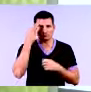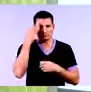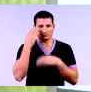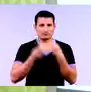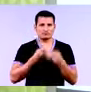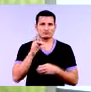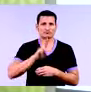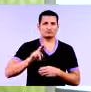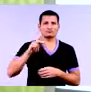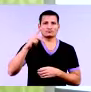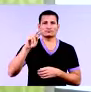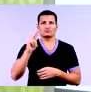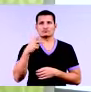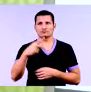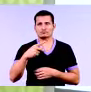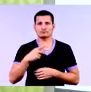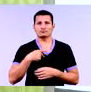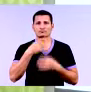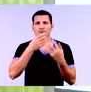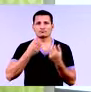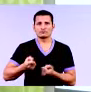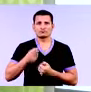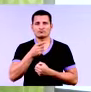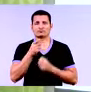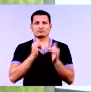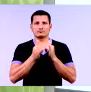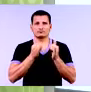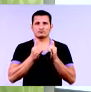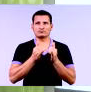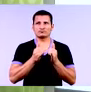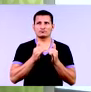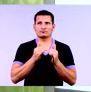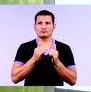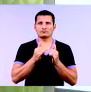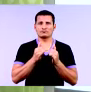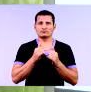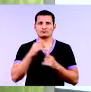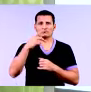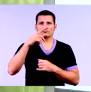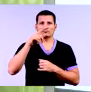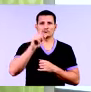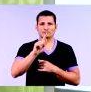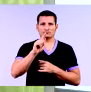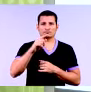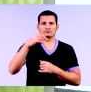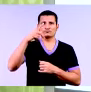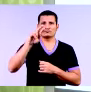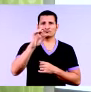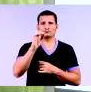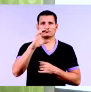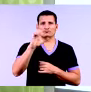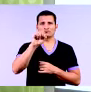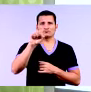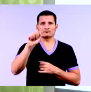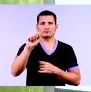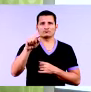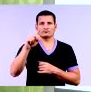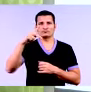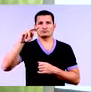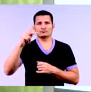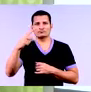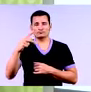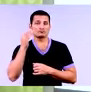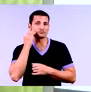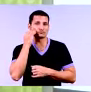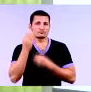PHP, eu vou receber essa informação na página processa.php. Vamos ver como criar